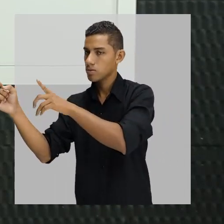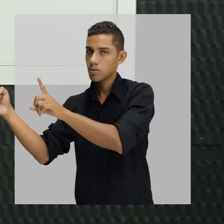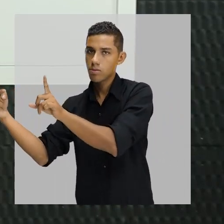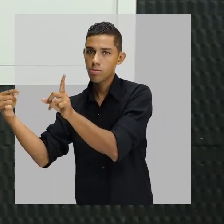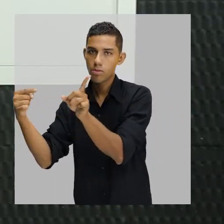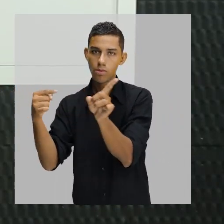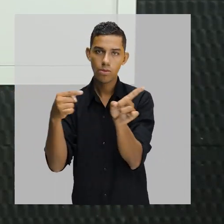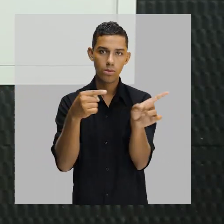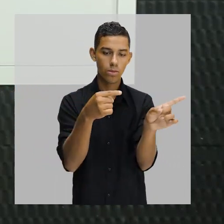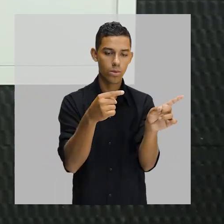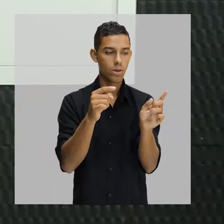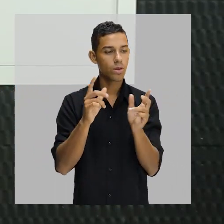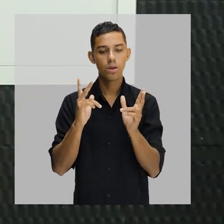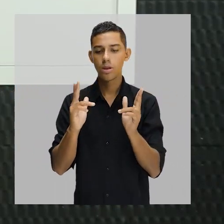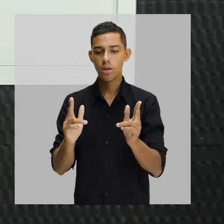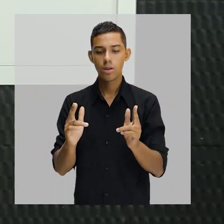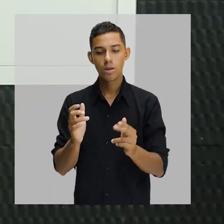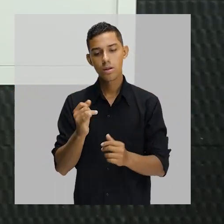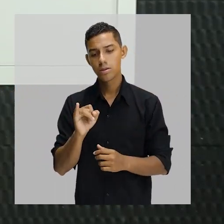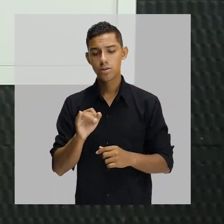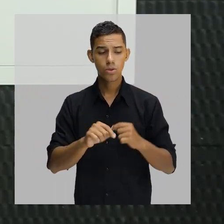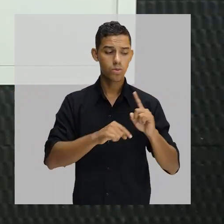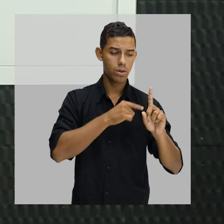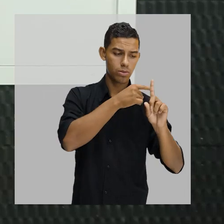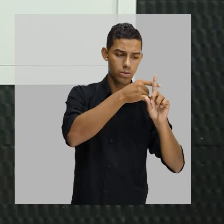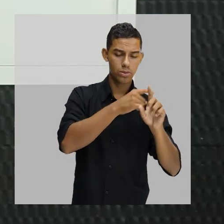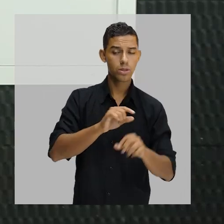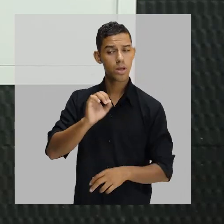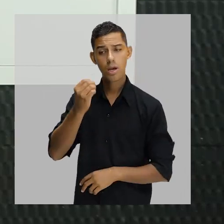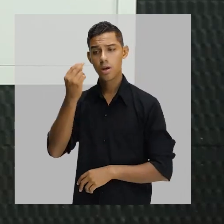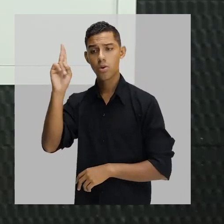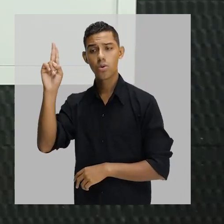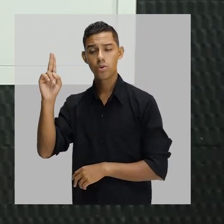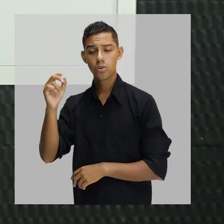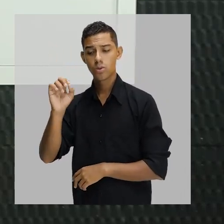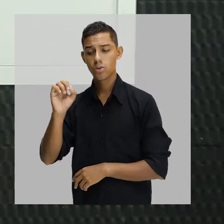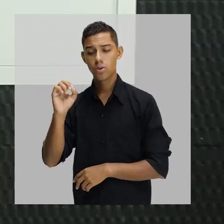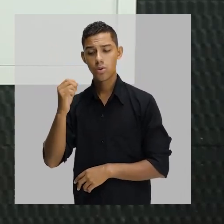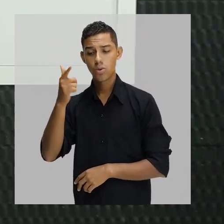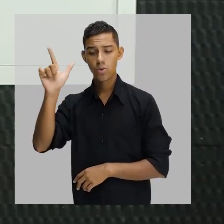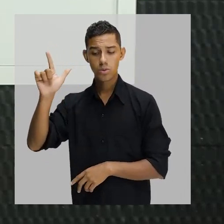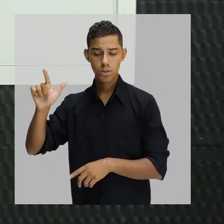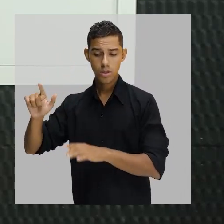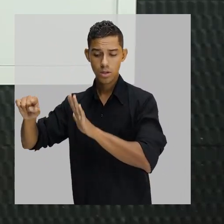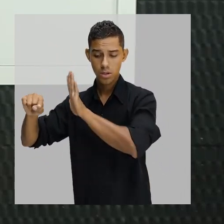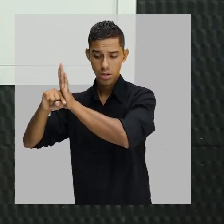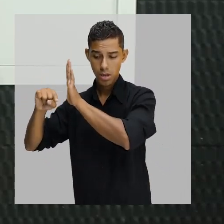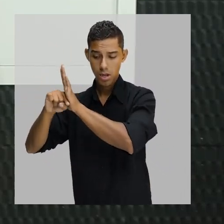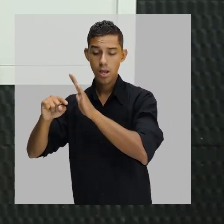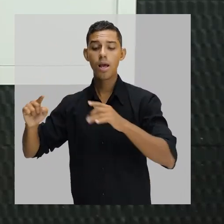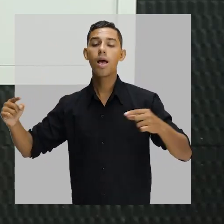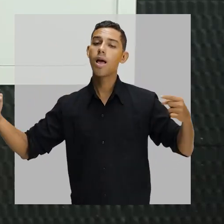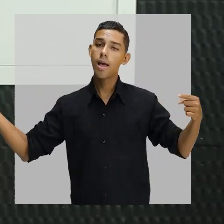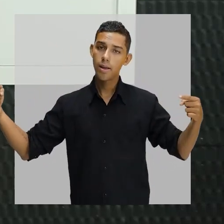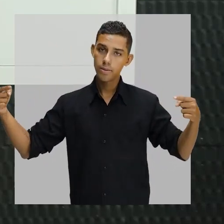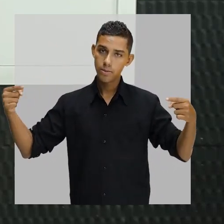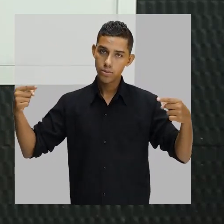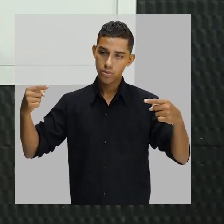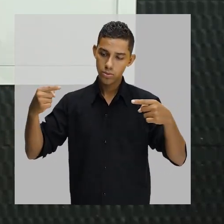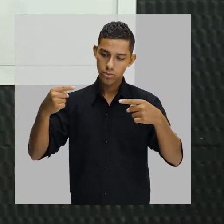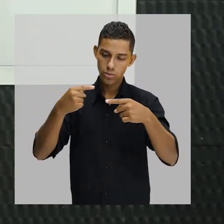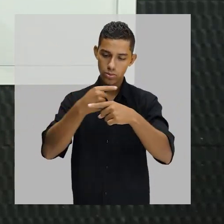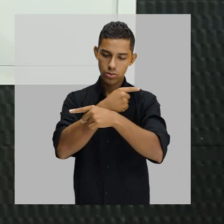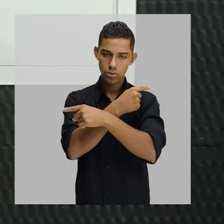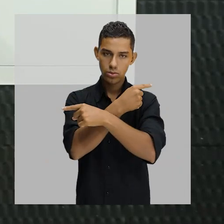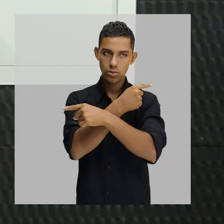Certo? Se uma fosse positiva e a outra fosse negativa, por exemplo, aí no meu desenho eu